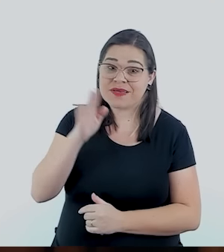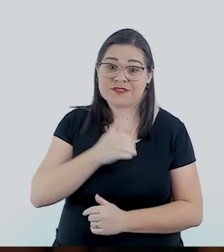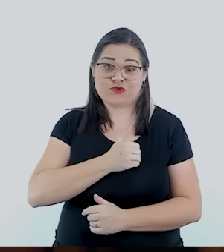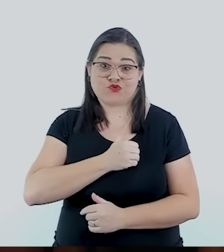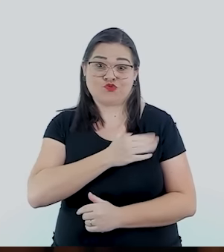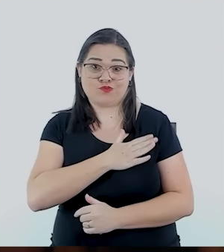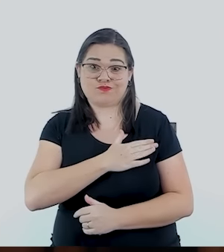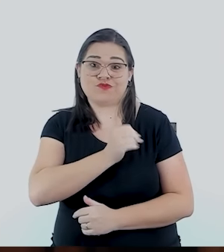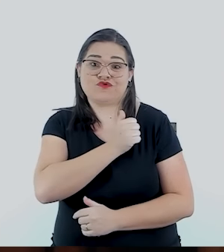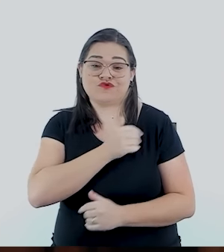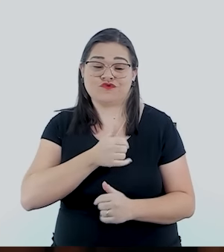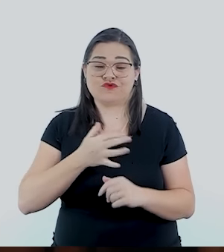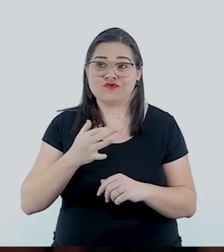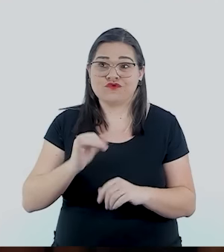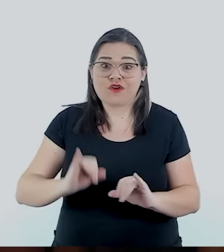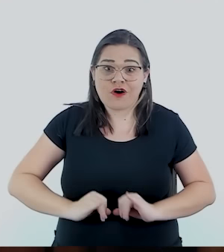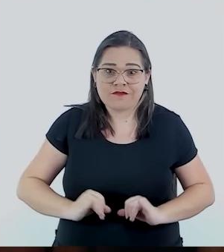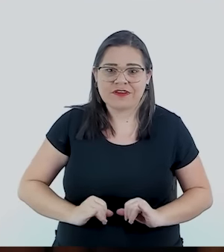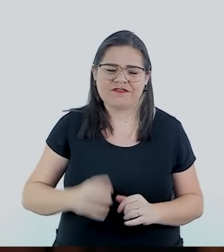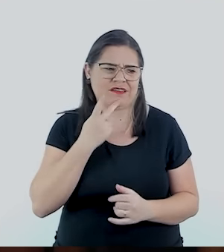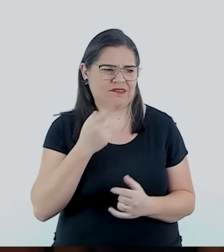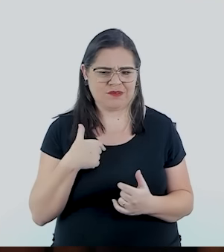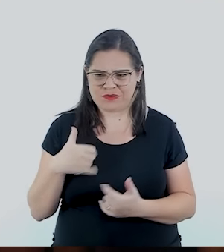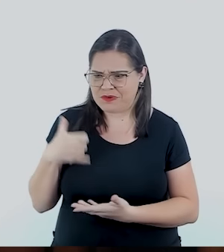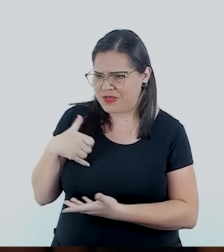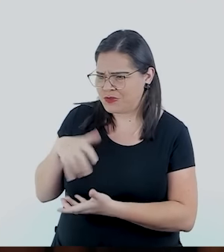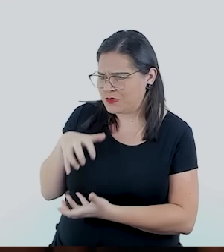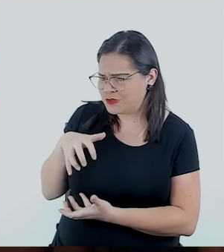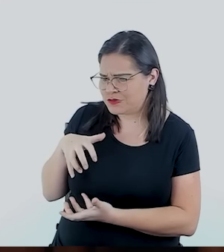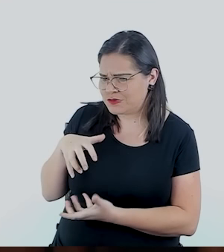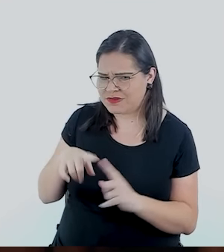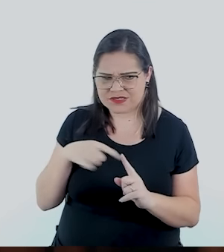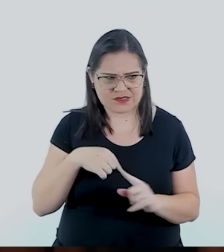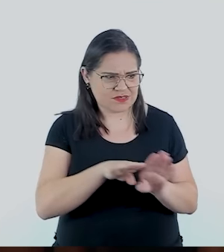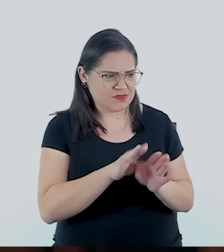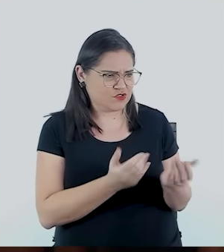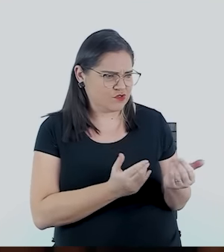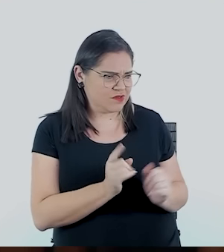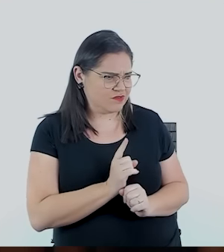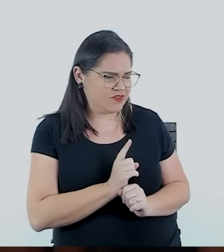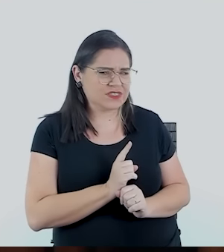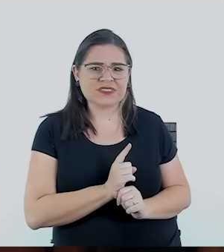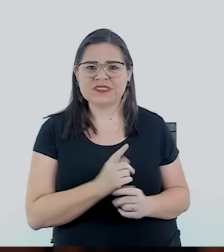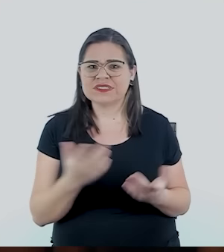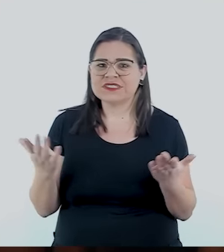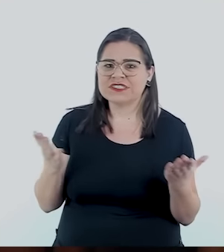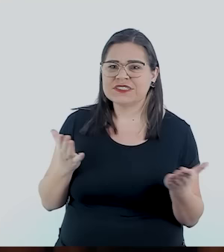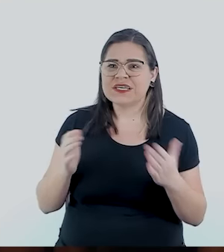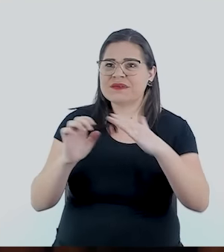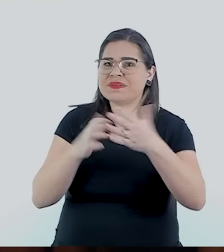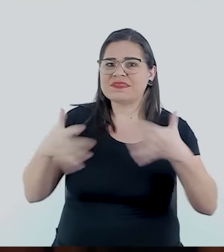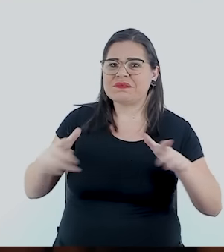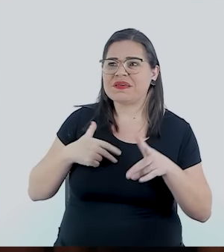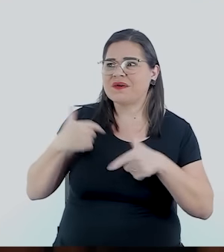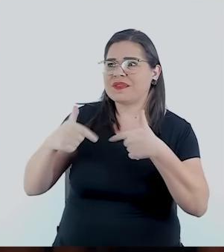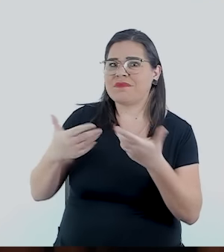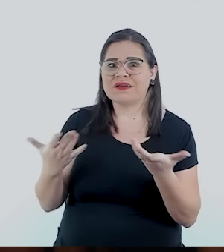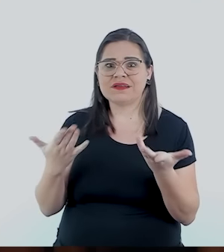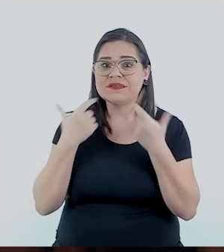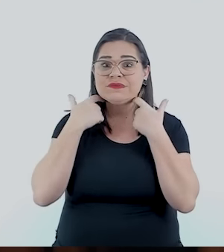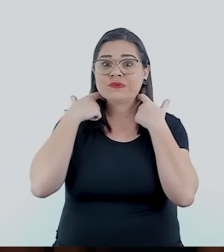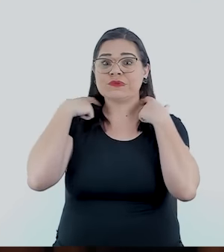E aí se sentem num Limbo eu não sou ainda idoso né mas não sou mais jovem e as empresas não não não me querem mais como é que